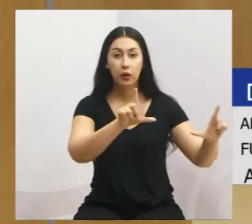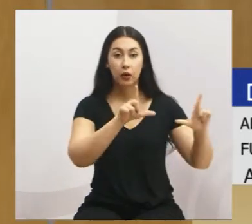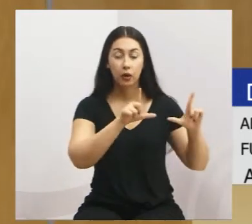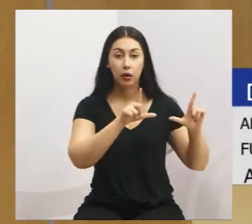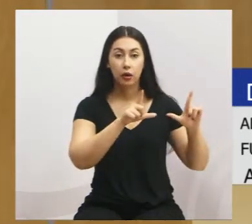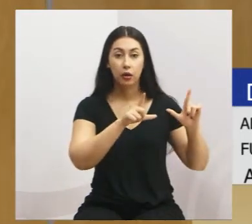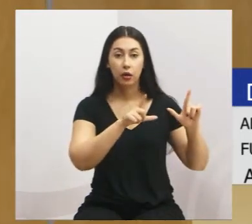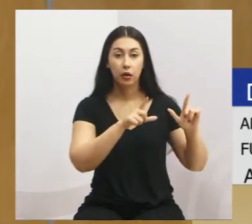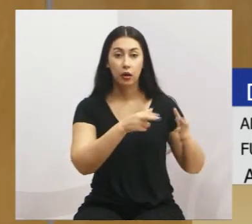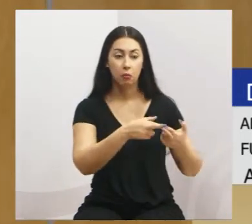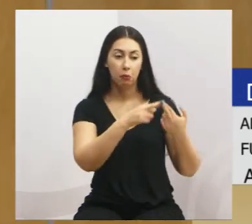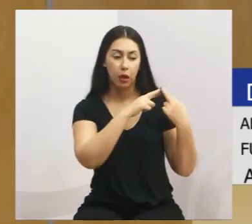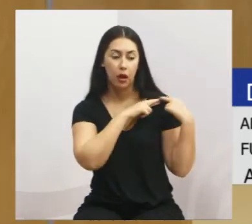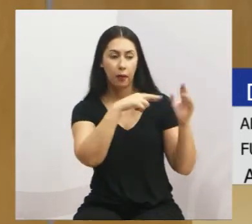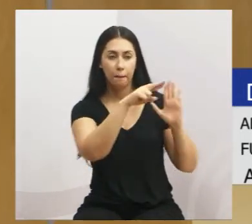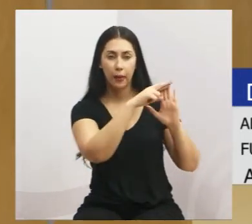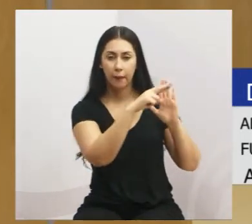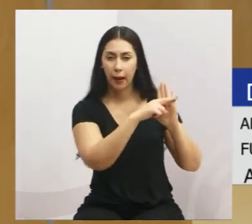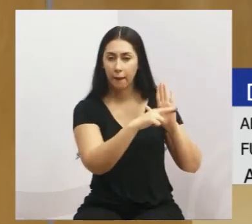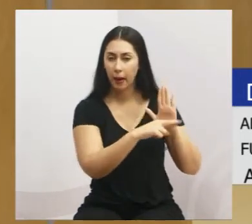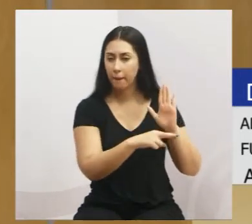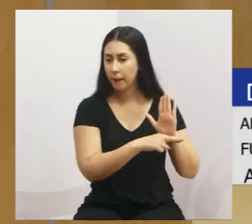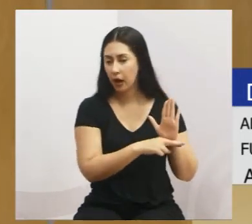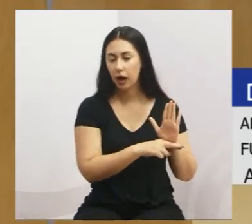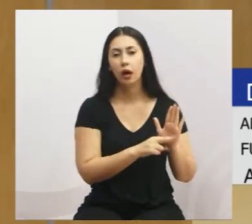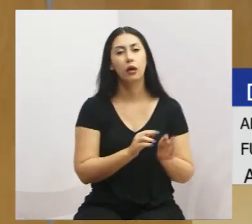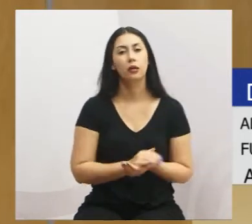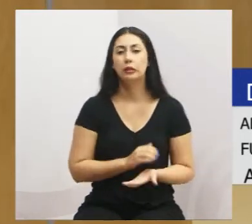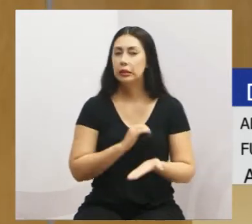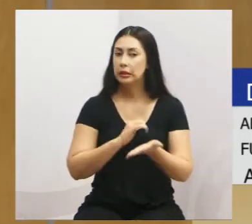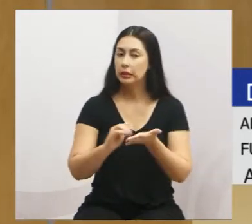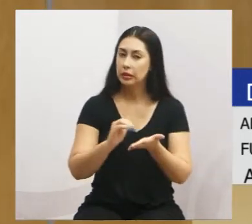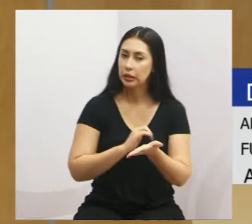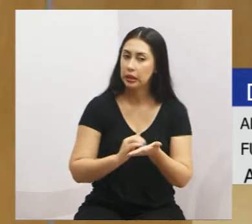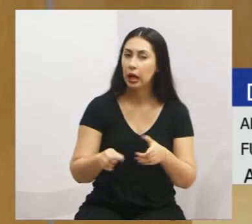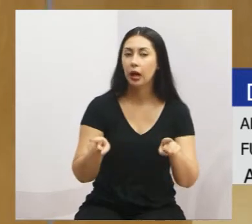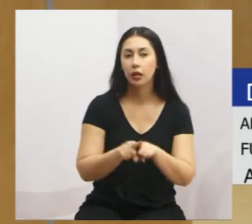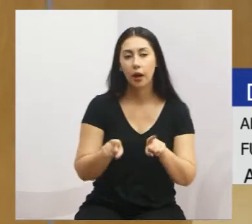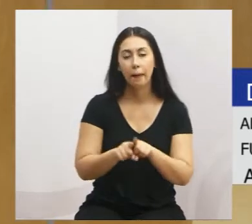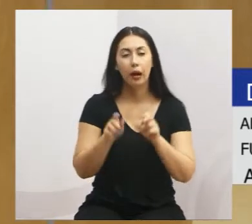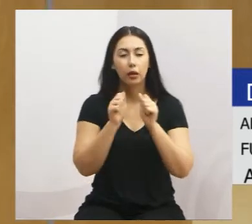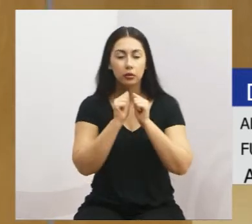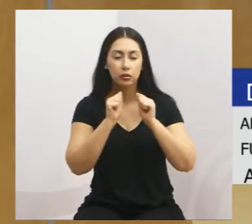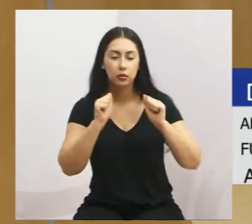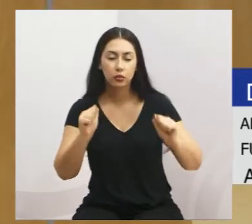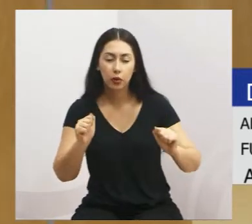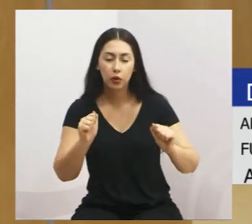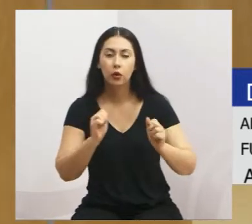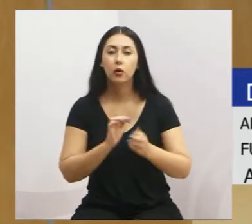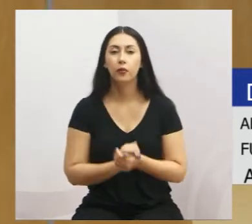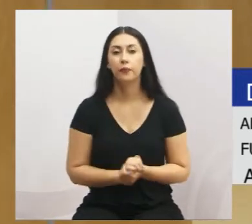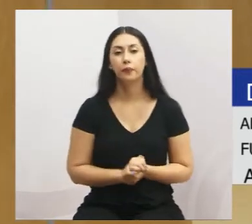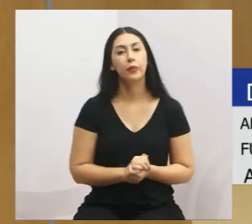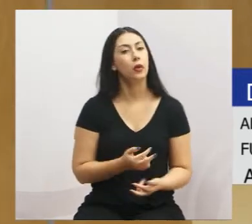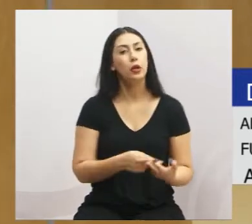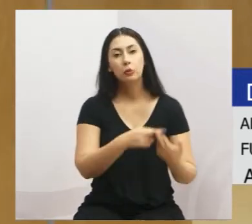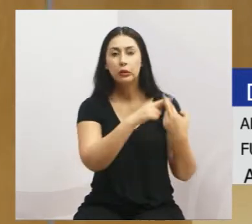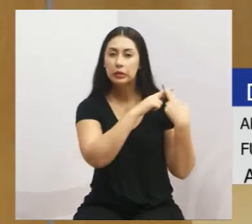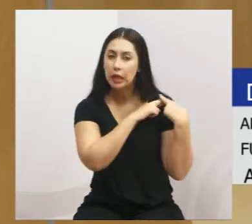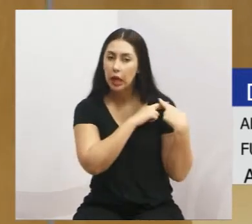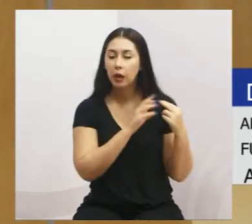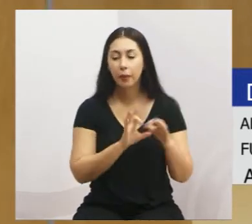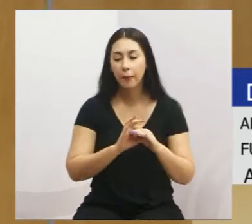cargos: secretário de planejamento, assessor, diretor, são quatro assessores, diretor de licença